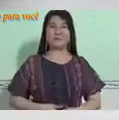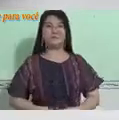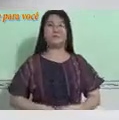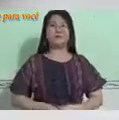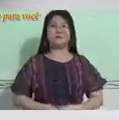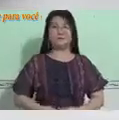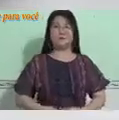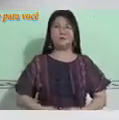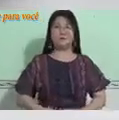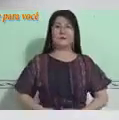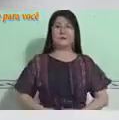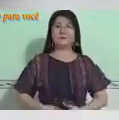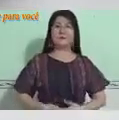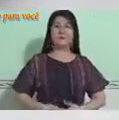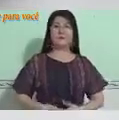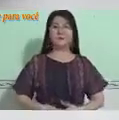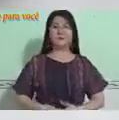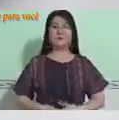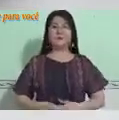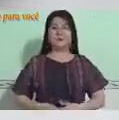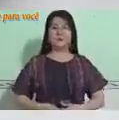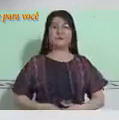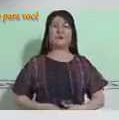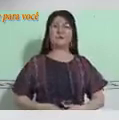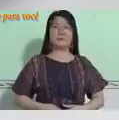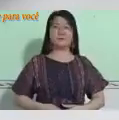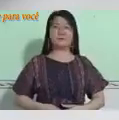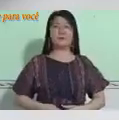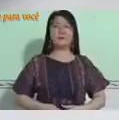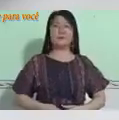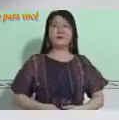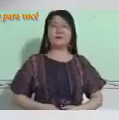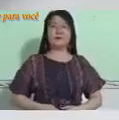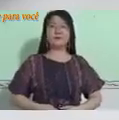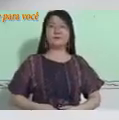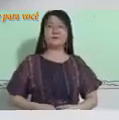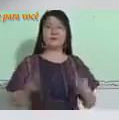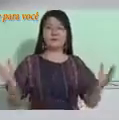VEJRESETASDELGUMASOVCCDILOTIOSCASIRIASDERMEACENTOAGUDODIOSTARASNOSITENDENUBILIZAÇÕES para fazer em casa.